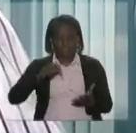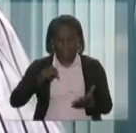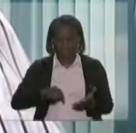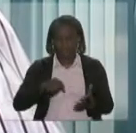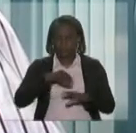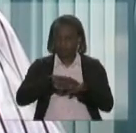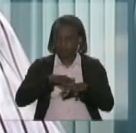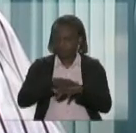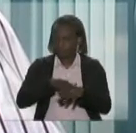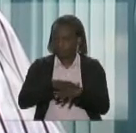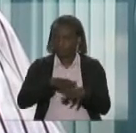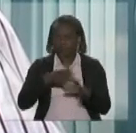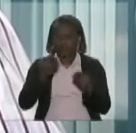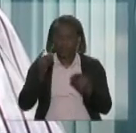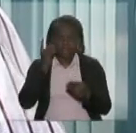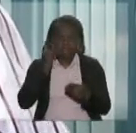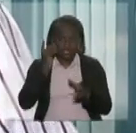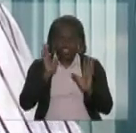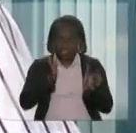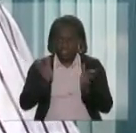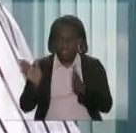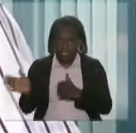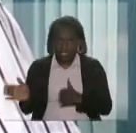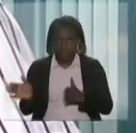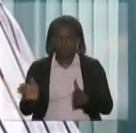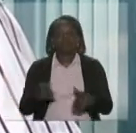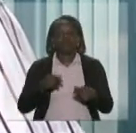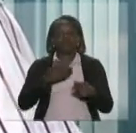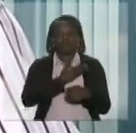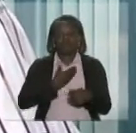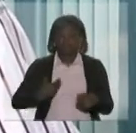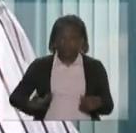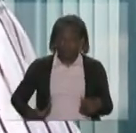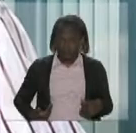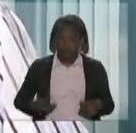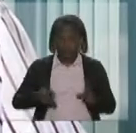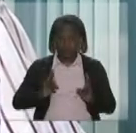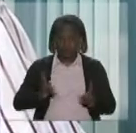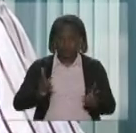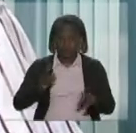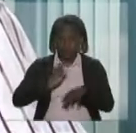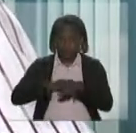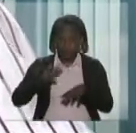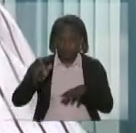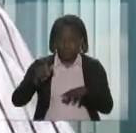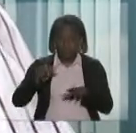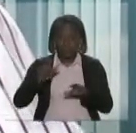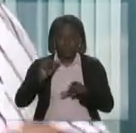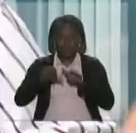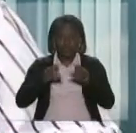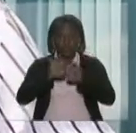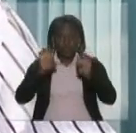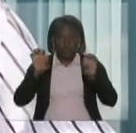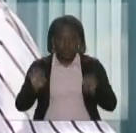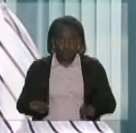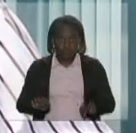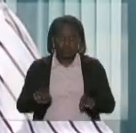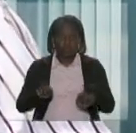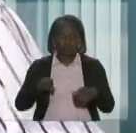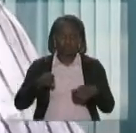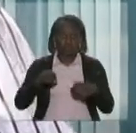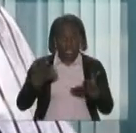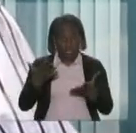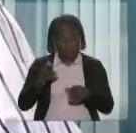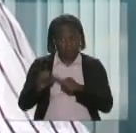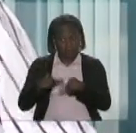vários deputados que o governo toda vez que ele mexe ou na estrutura e no caso ele